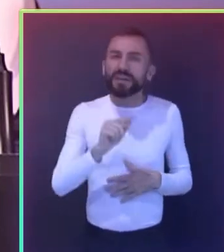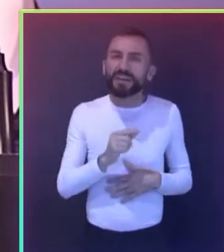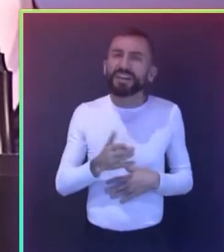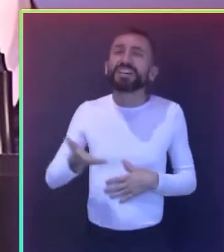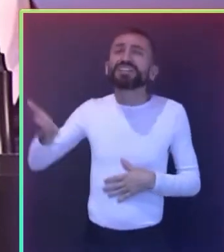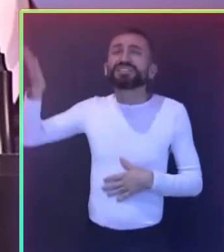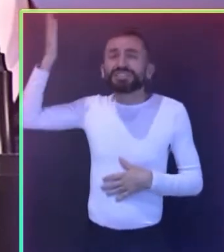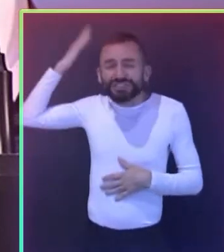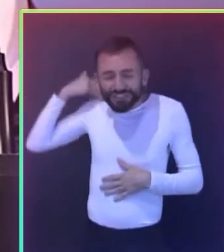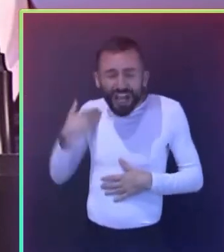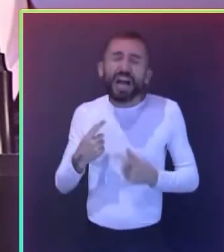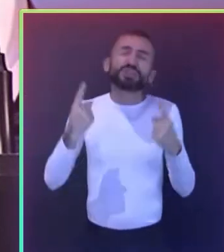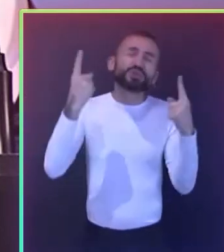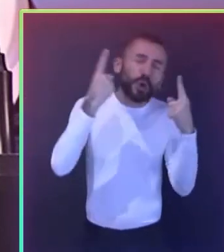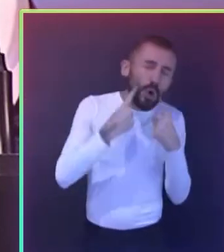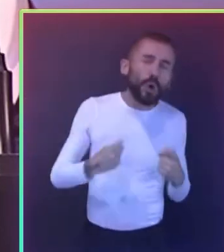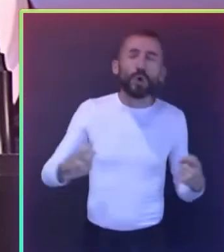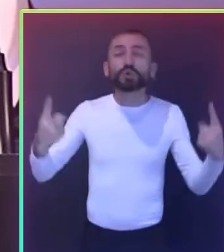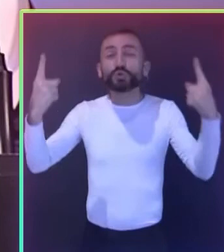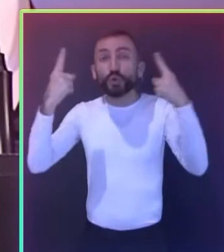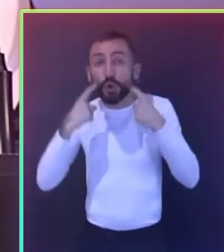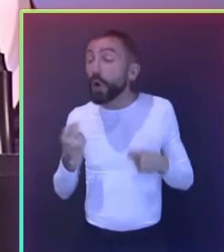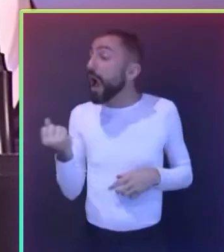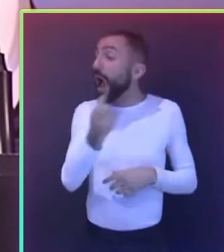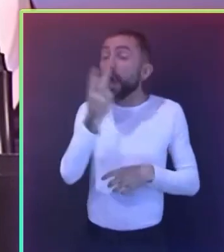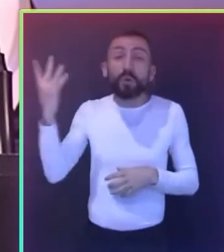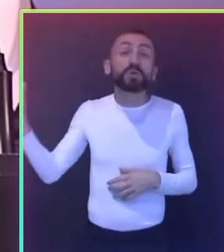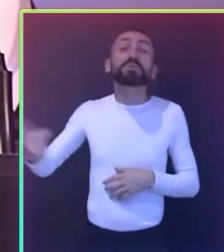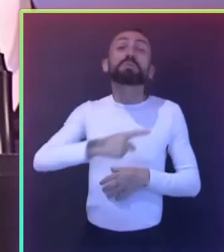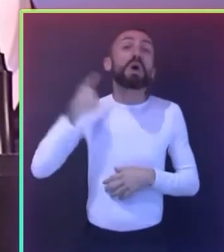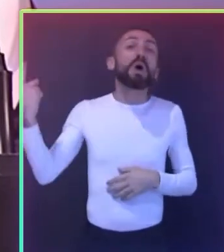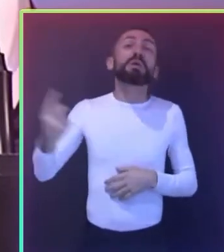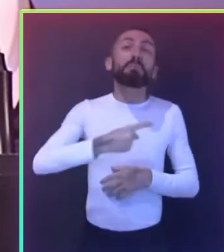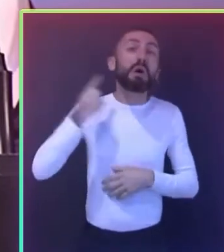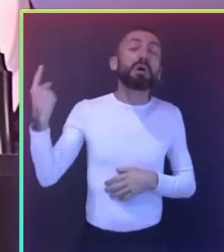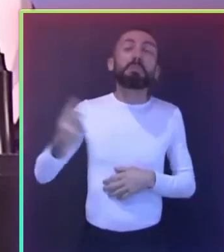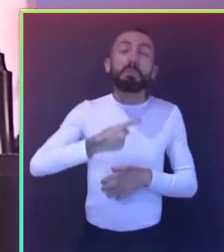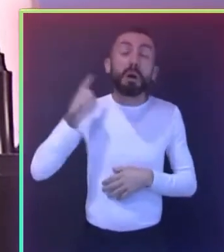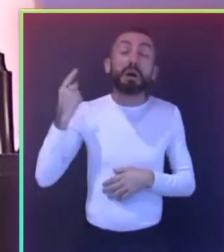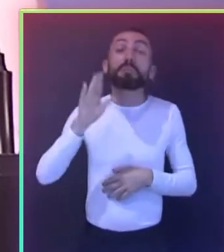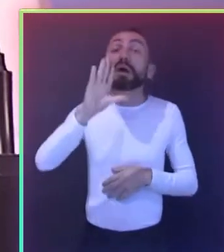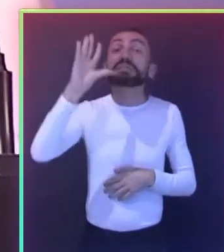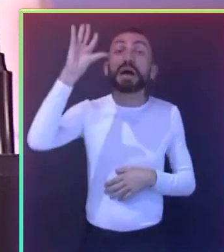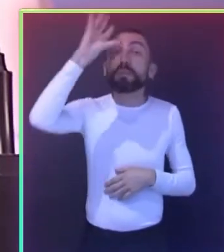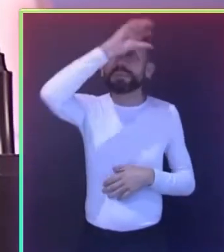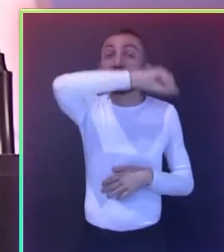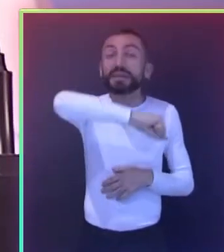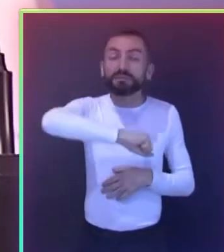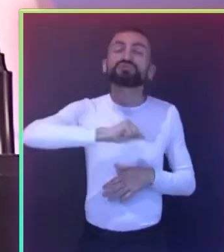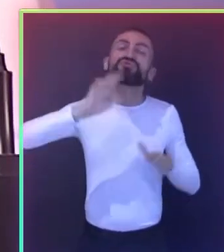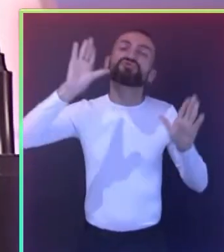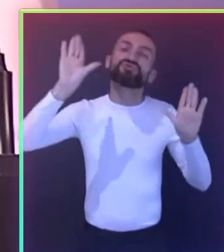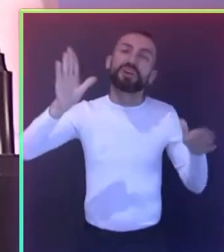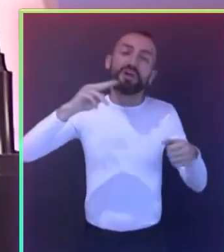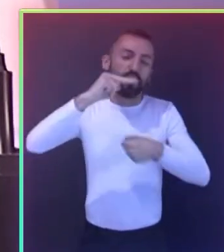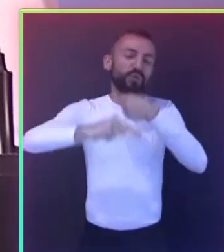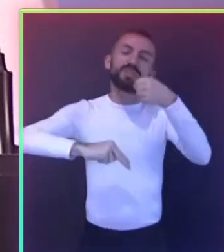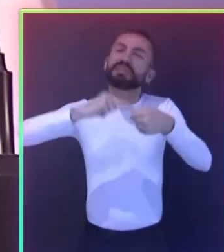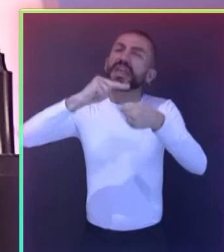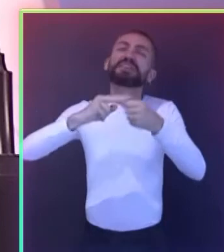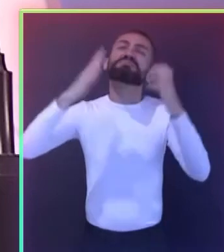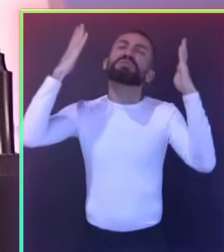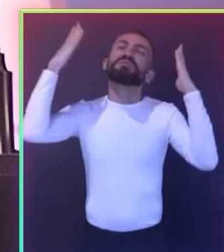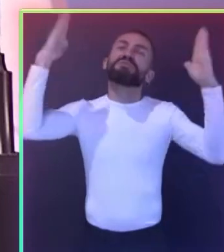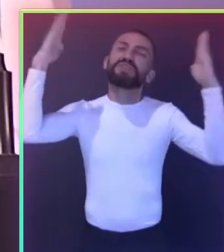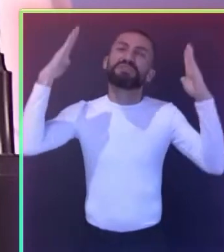muitos se perderam no caminho mas a lição nós sabemos de cor viva Unesp vivo